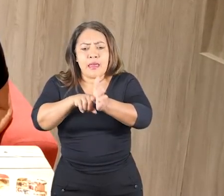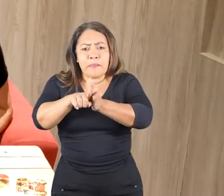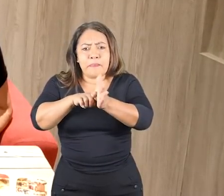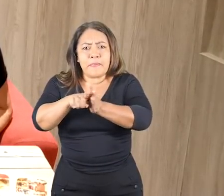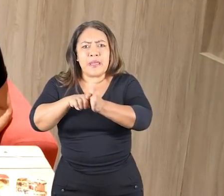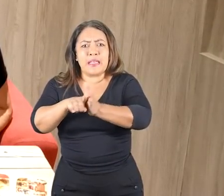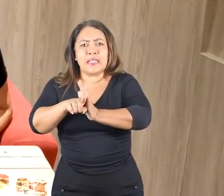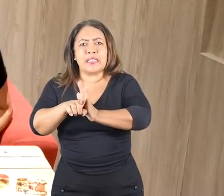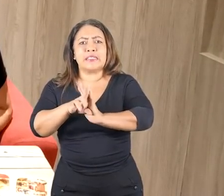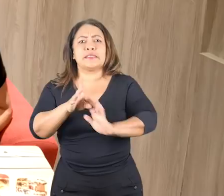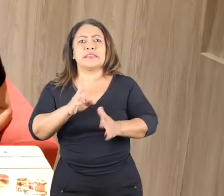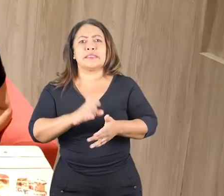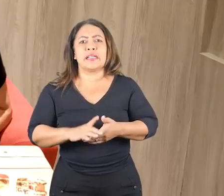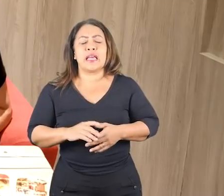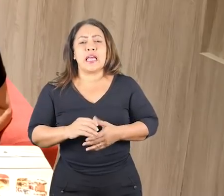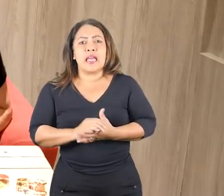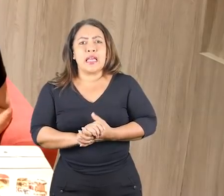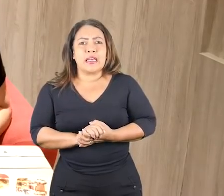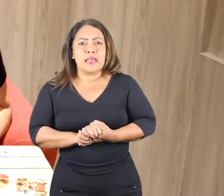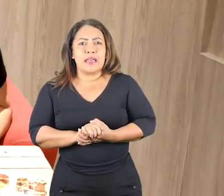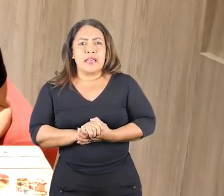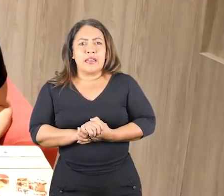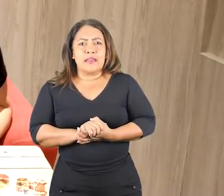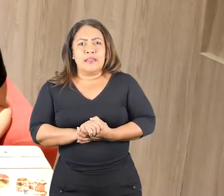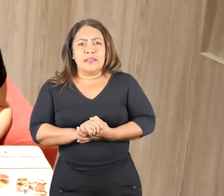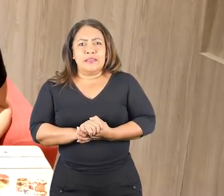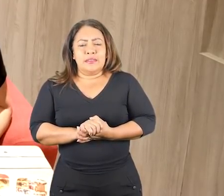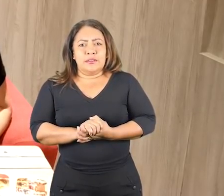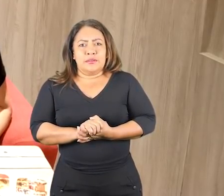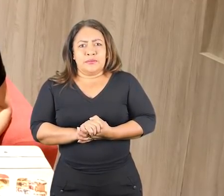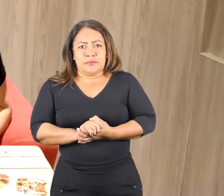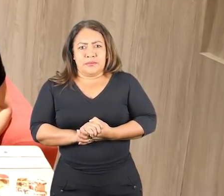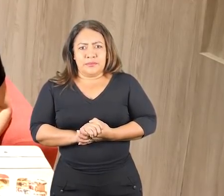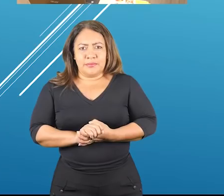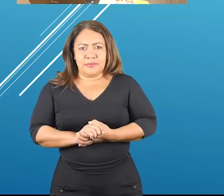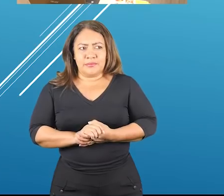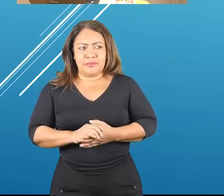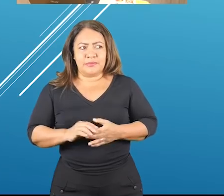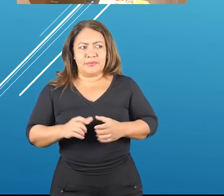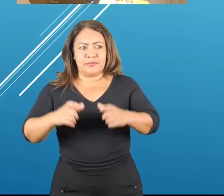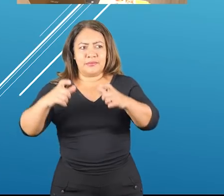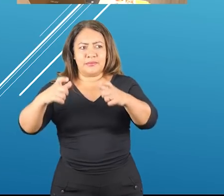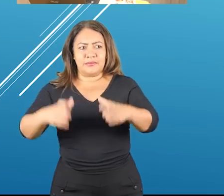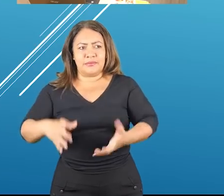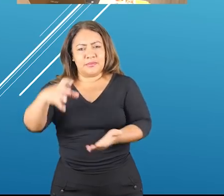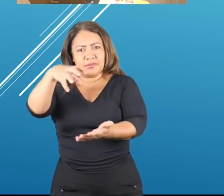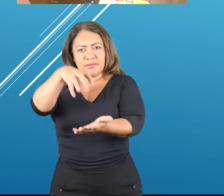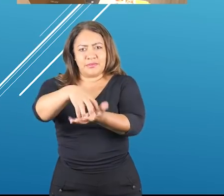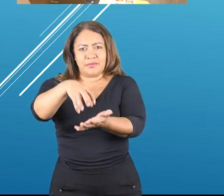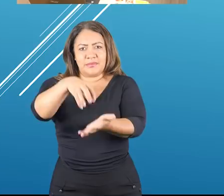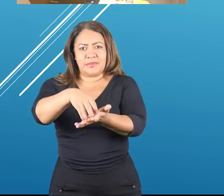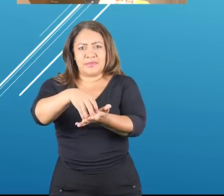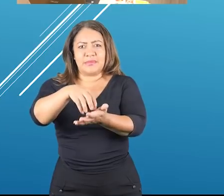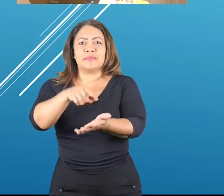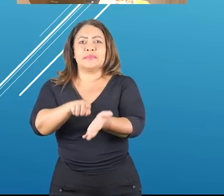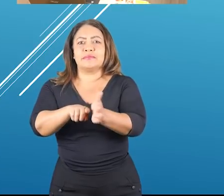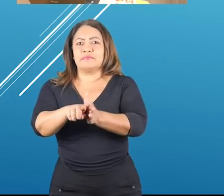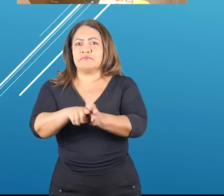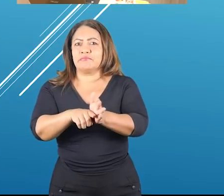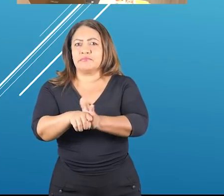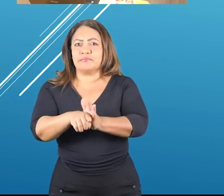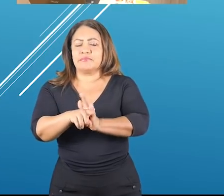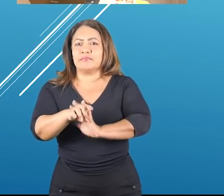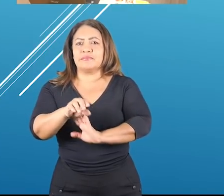feita pelo Núcleo Ciência pela Infância, denominado Repercussões da Pandemia de Covid-19 no